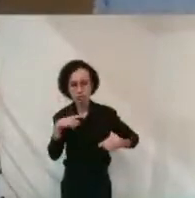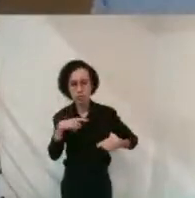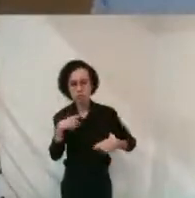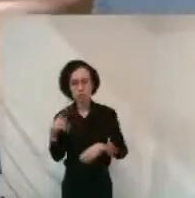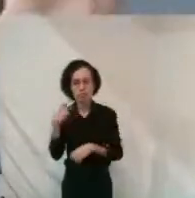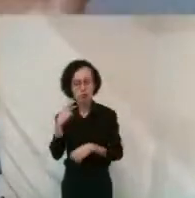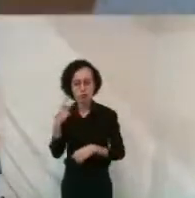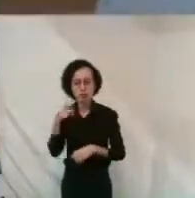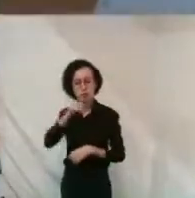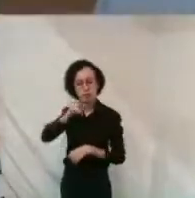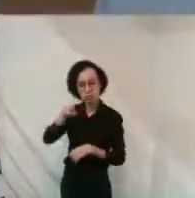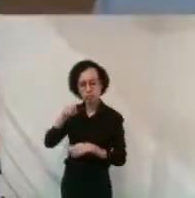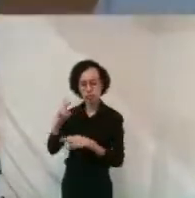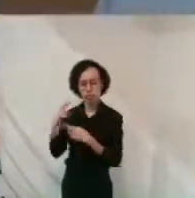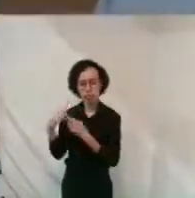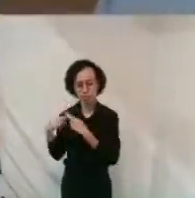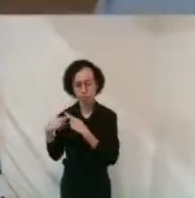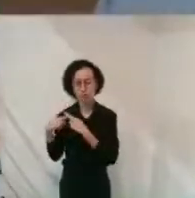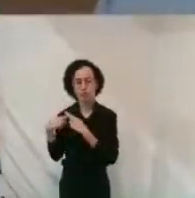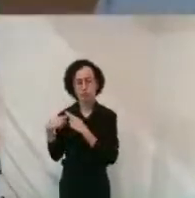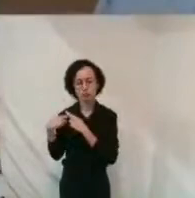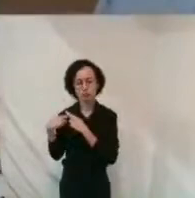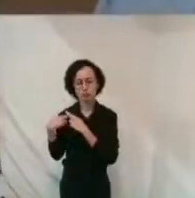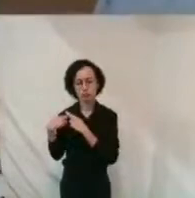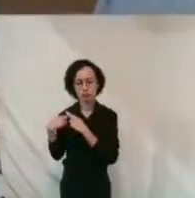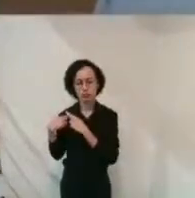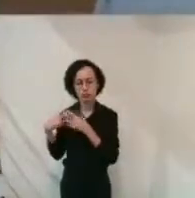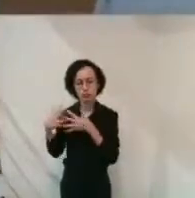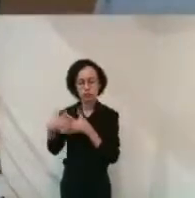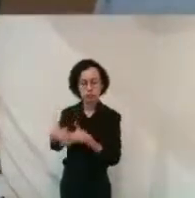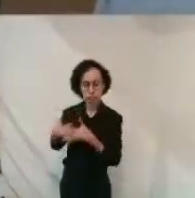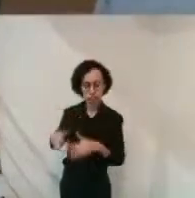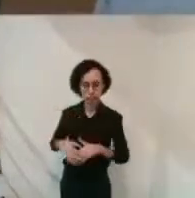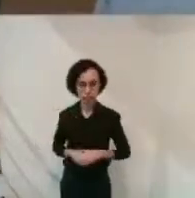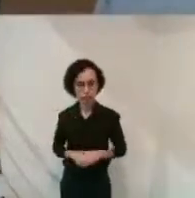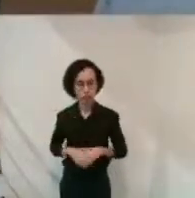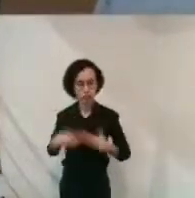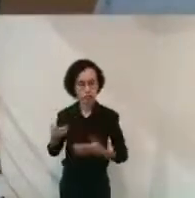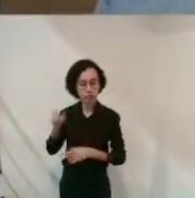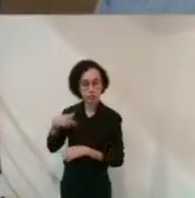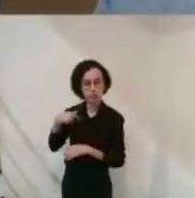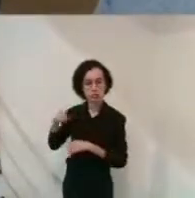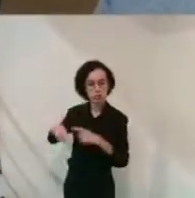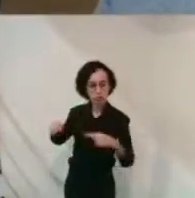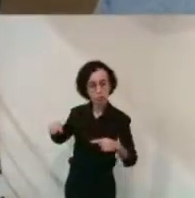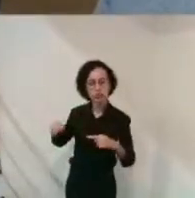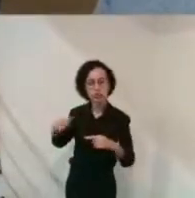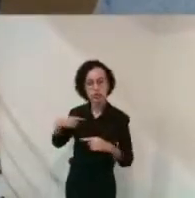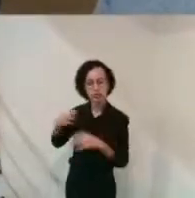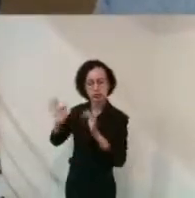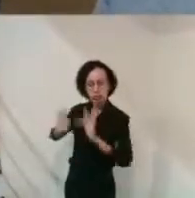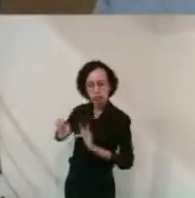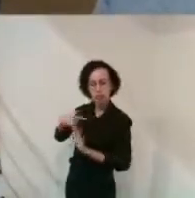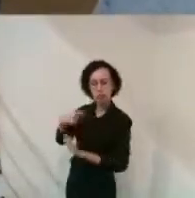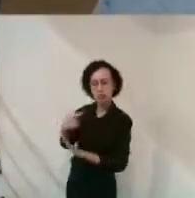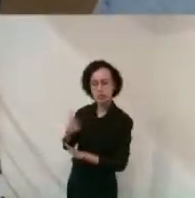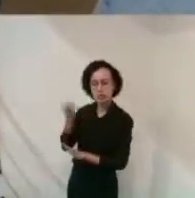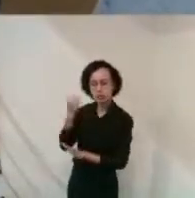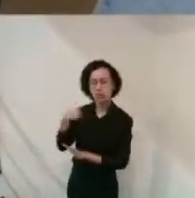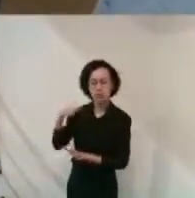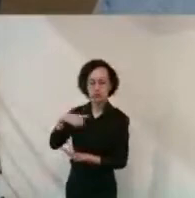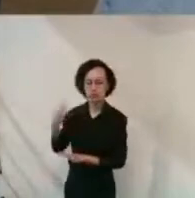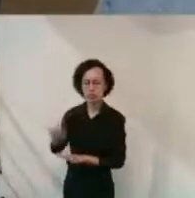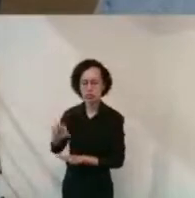comarca no interior, um promotor único, é muito complicado. Então, esse material, eu fico muito feliz de saber que eu tenho certeza que ele